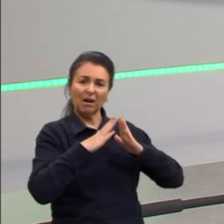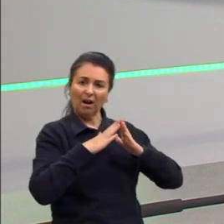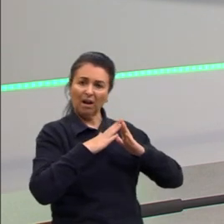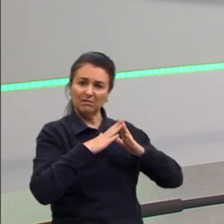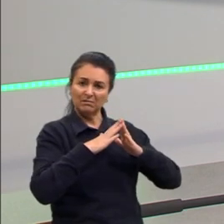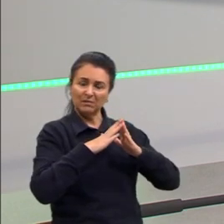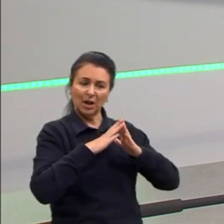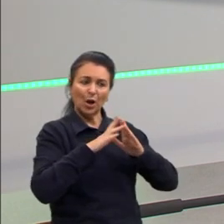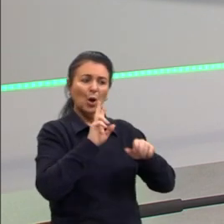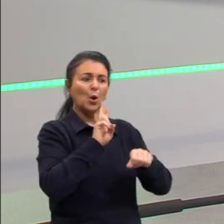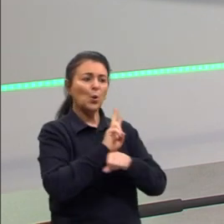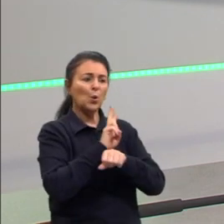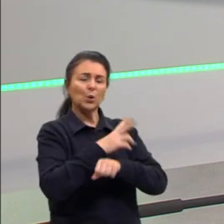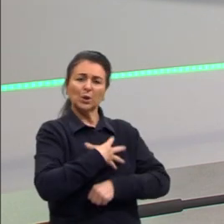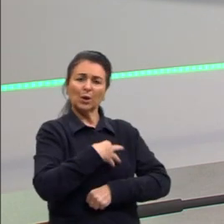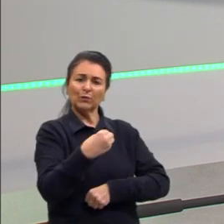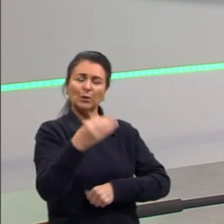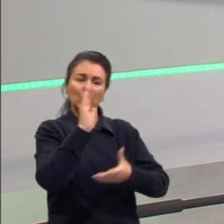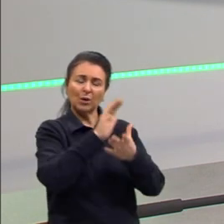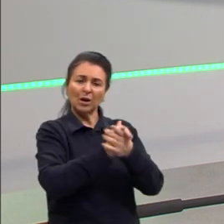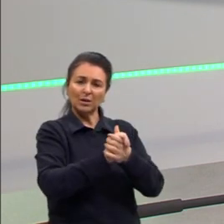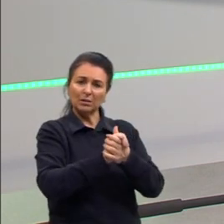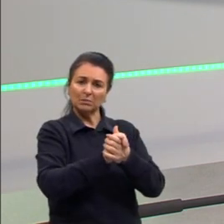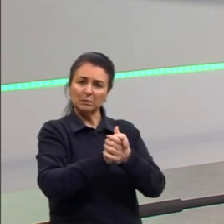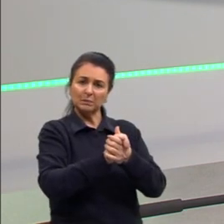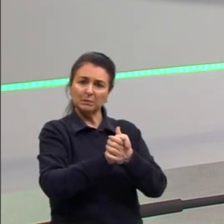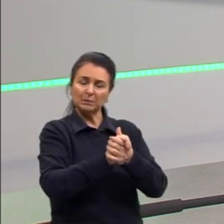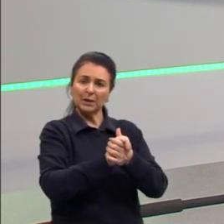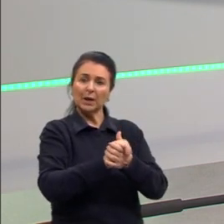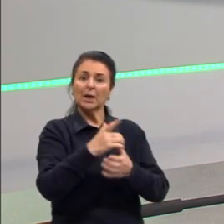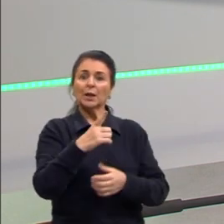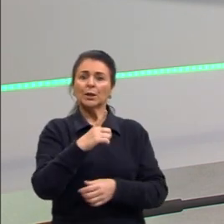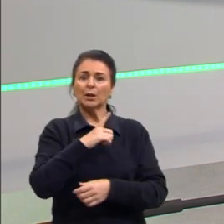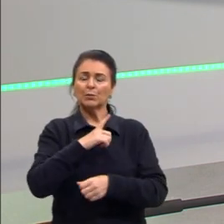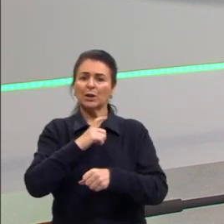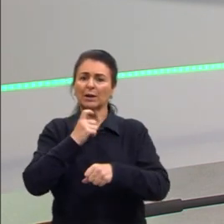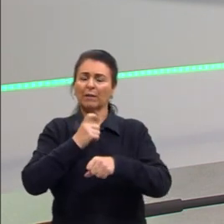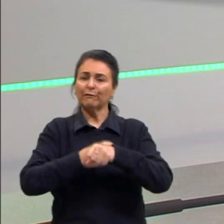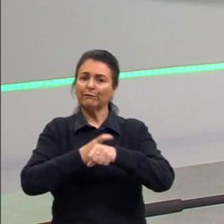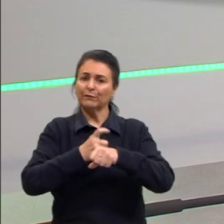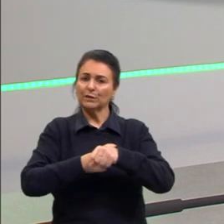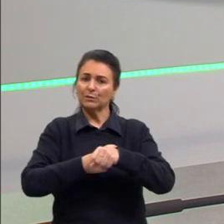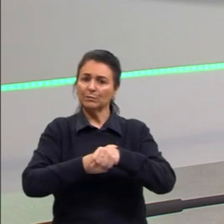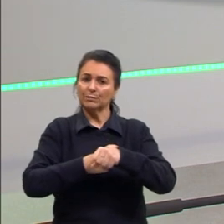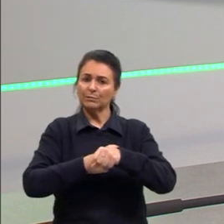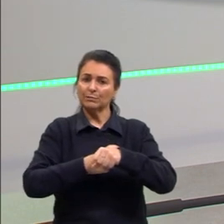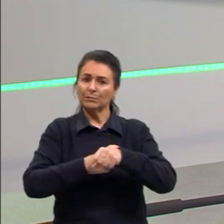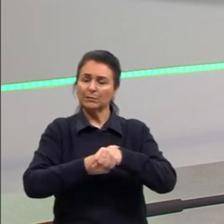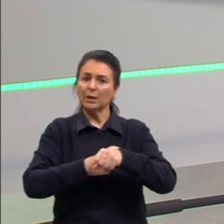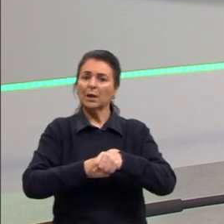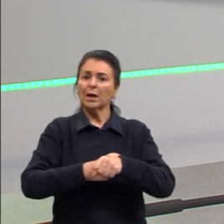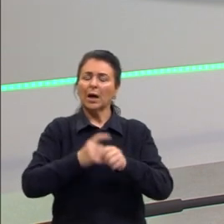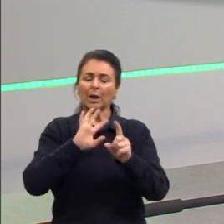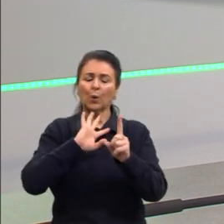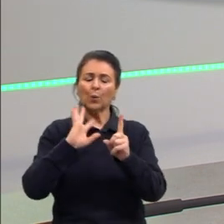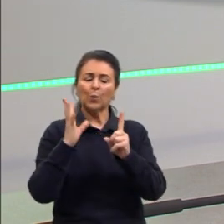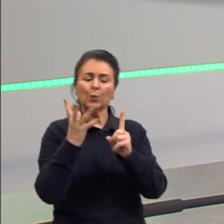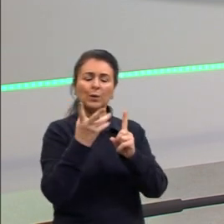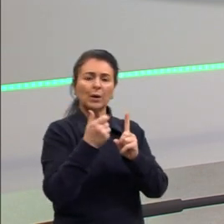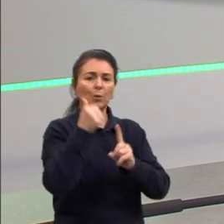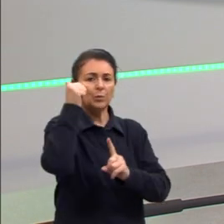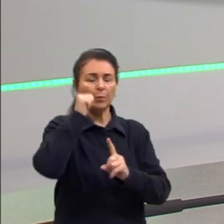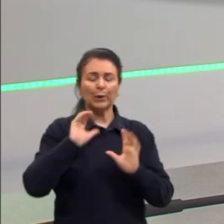mulheres deveriam ter seus filhos deveriam se casar deveriam casar virgens então assim que idealizavam tipo de mulher perfeita